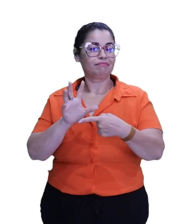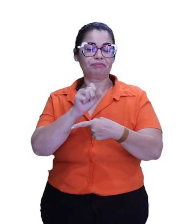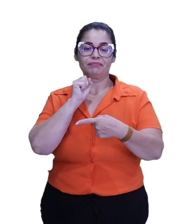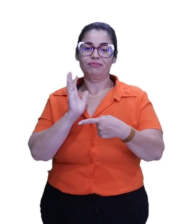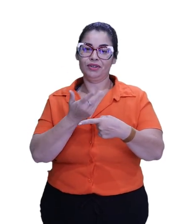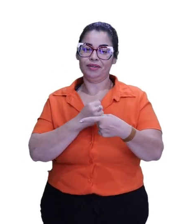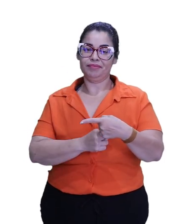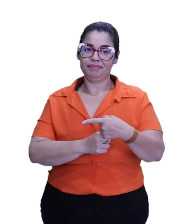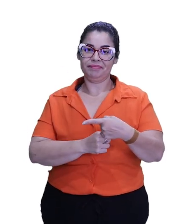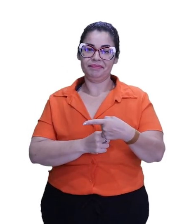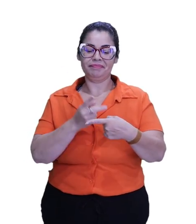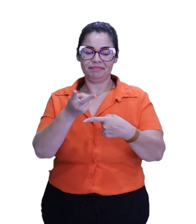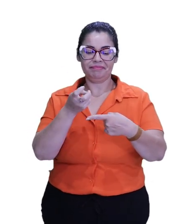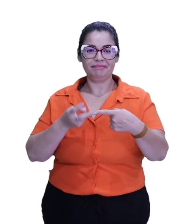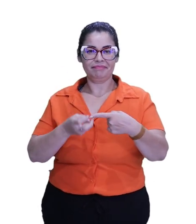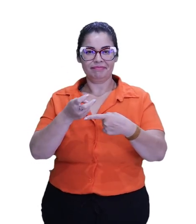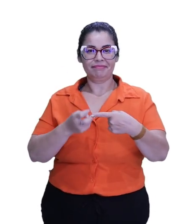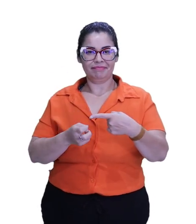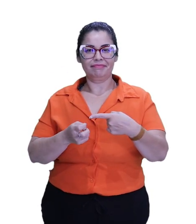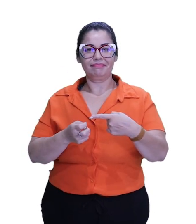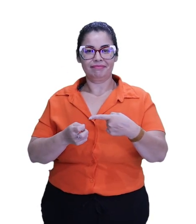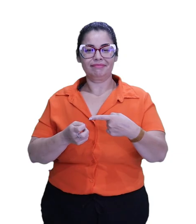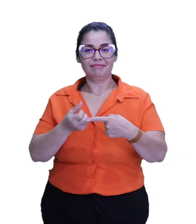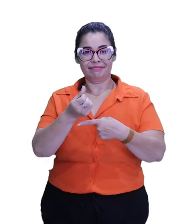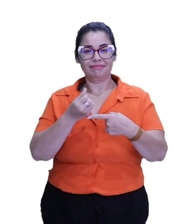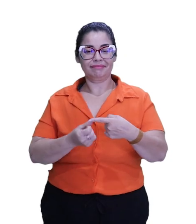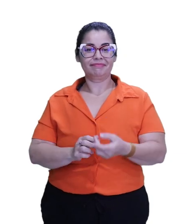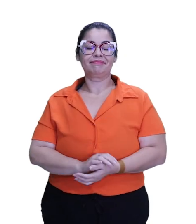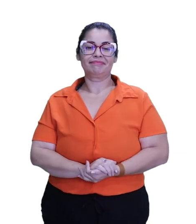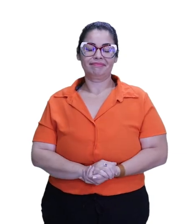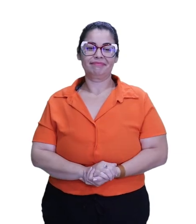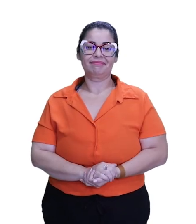foram escolhidas. Percebeu que se trata de um objeto inteiro?